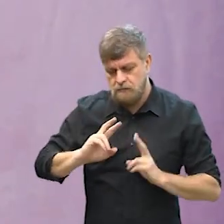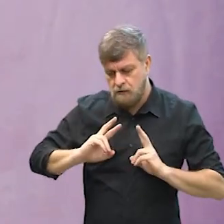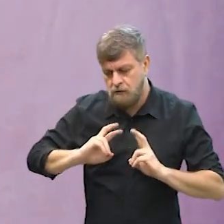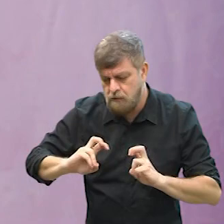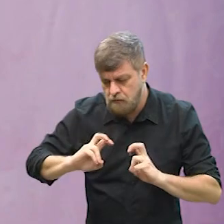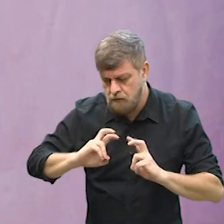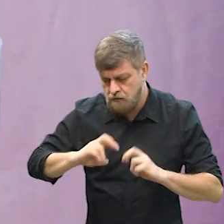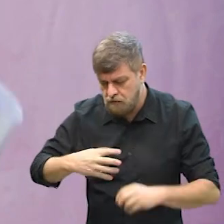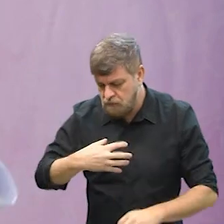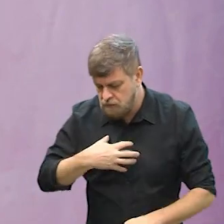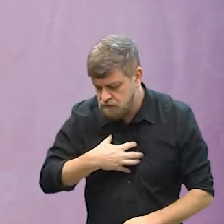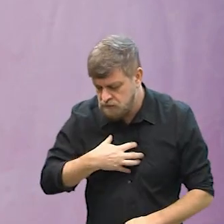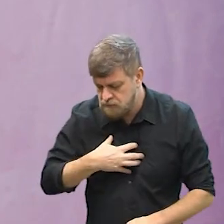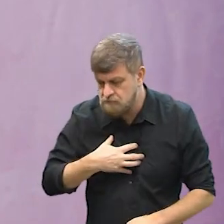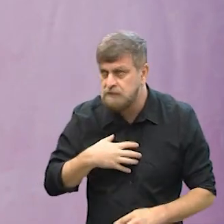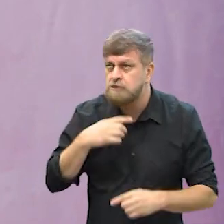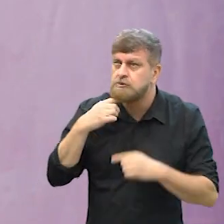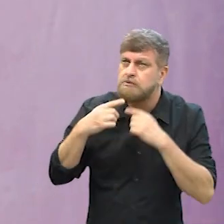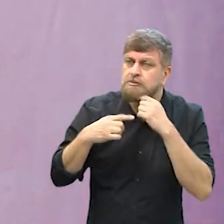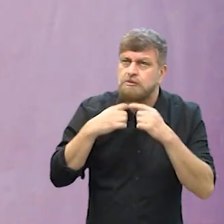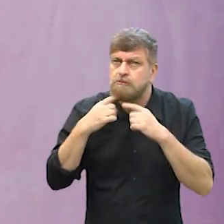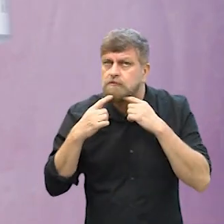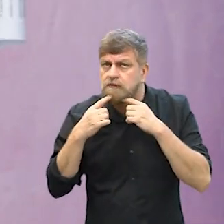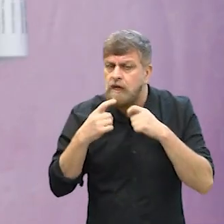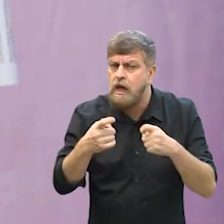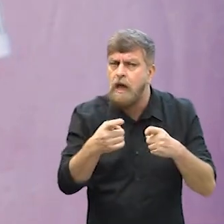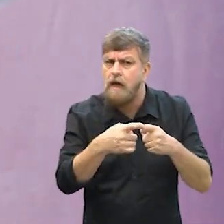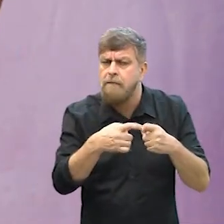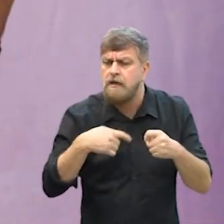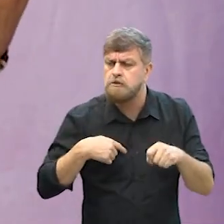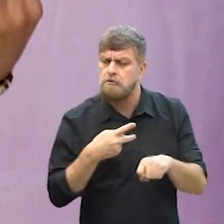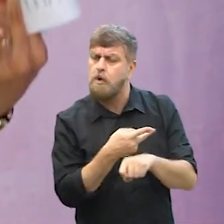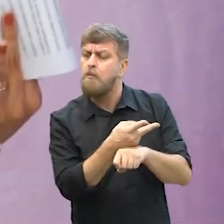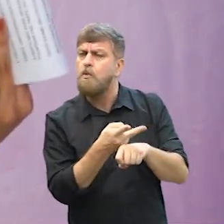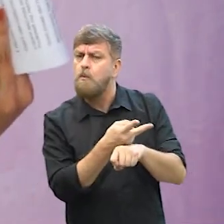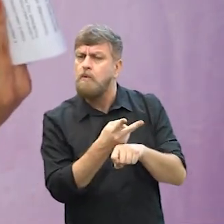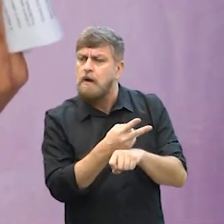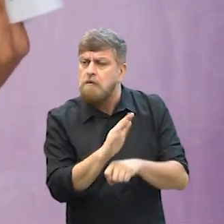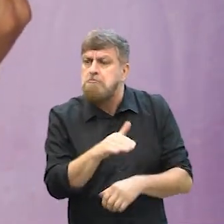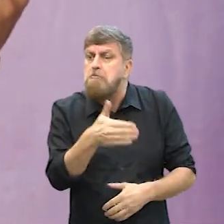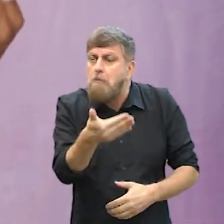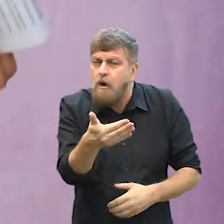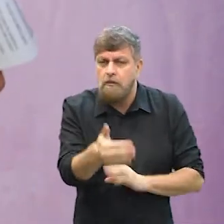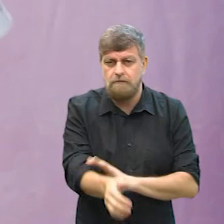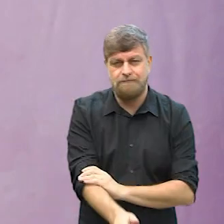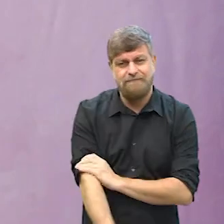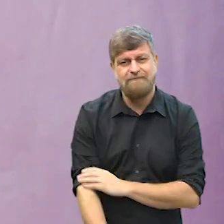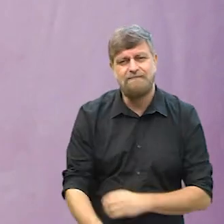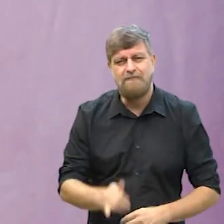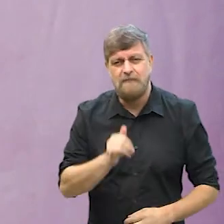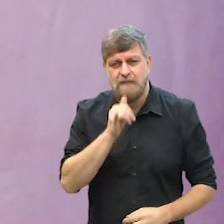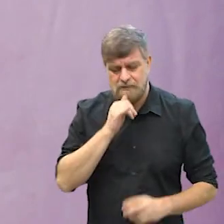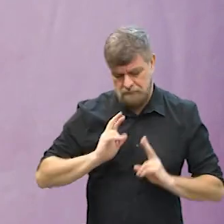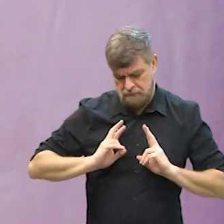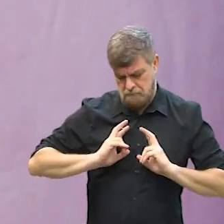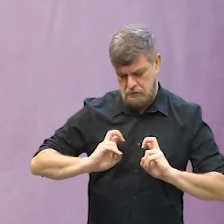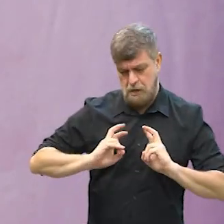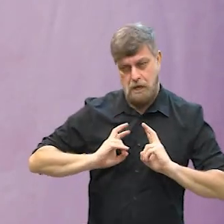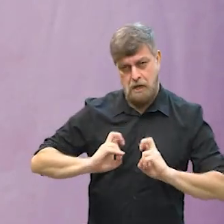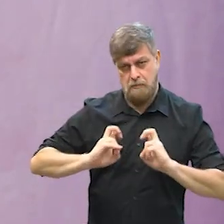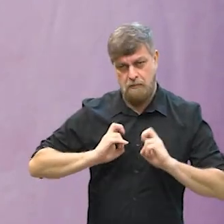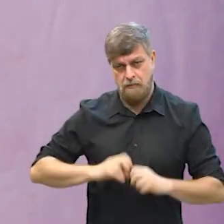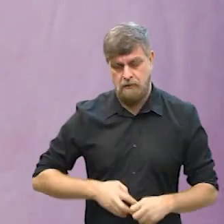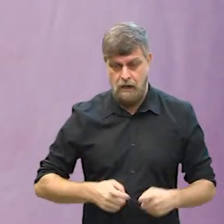sentir os sintomas, mas fica em dúvida qual especialista procurar. Então, se ele começou a sentir os